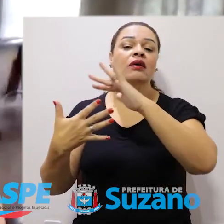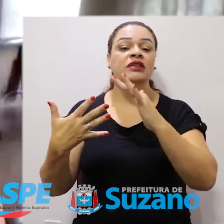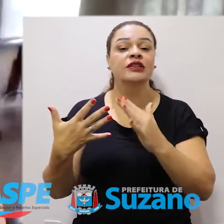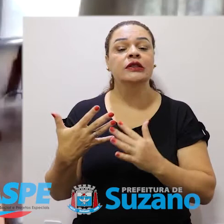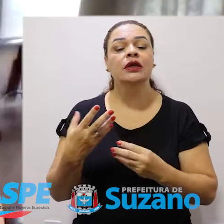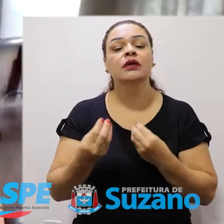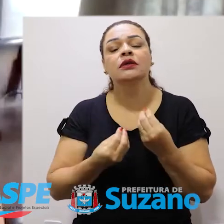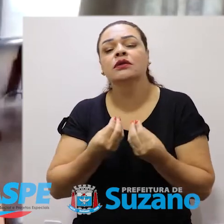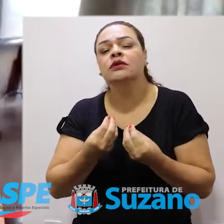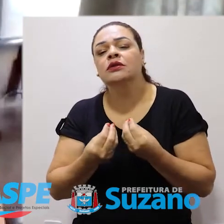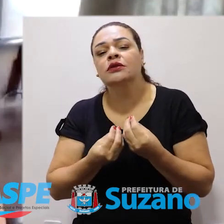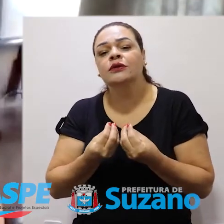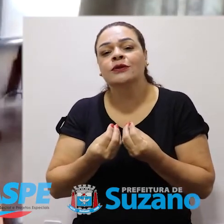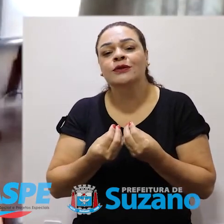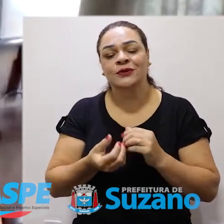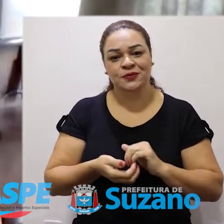como